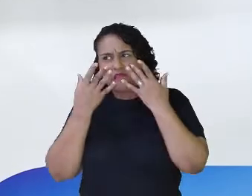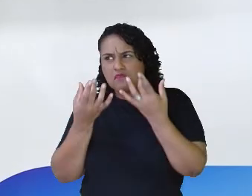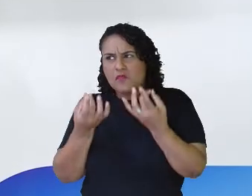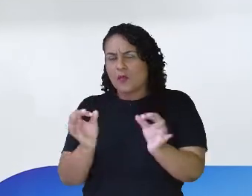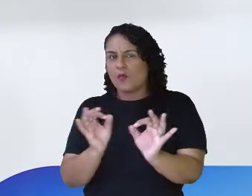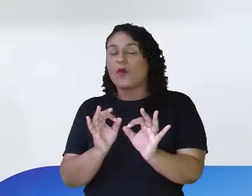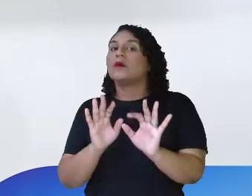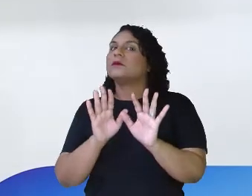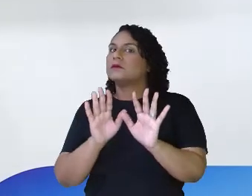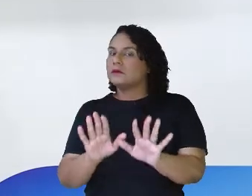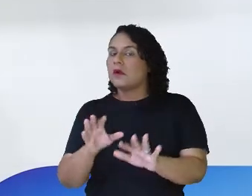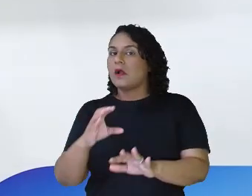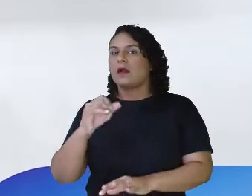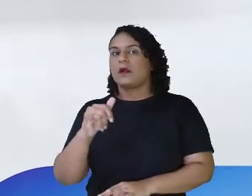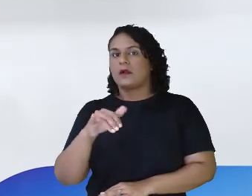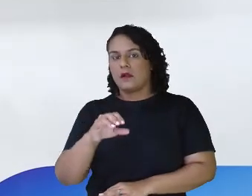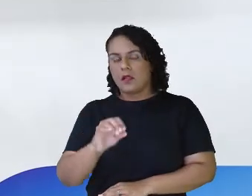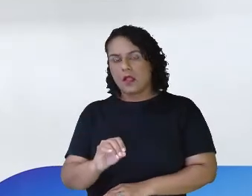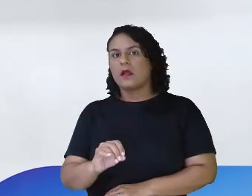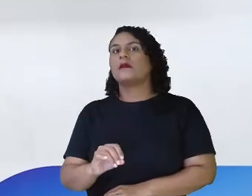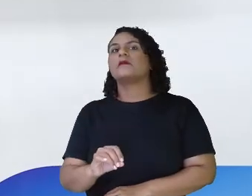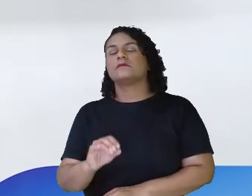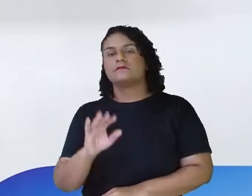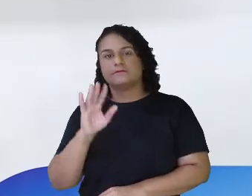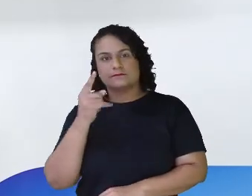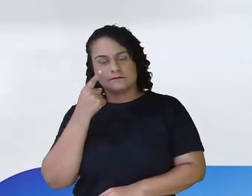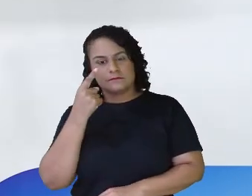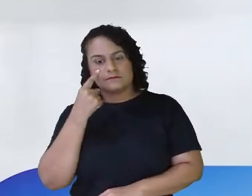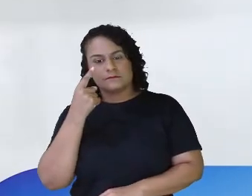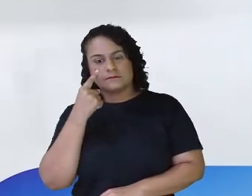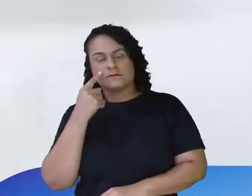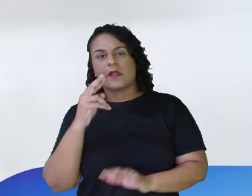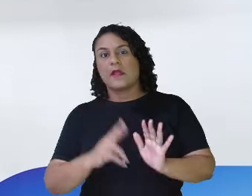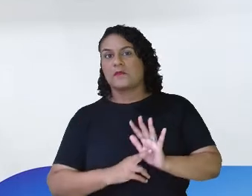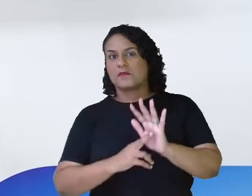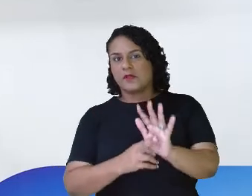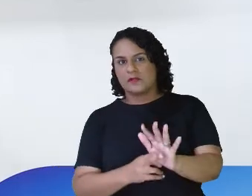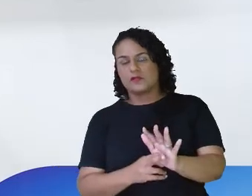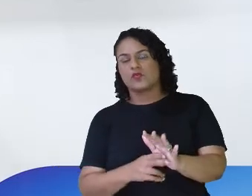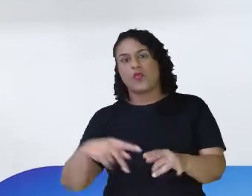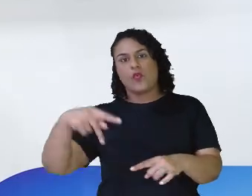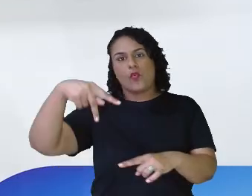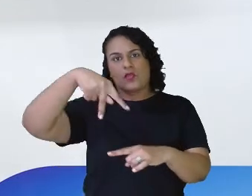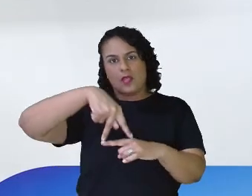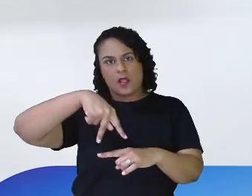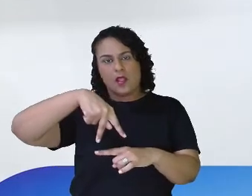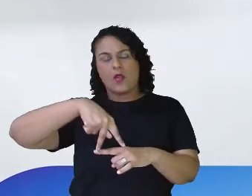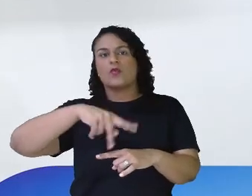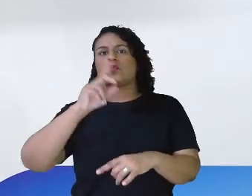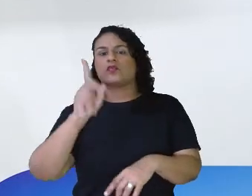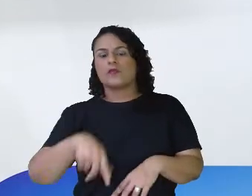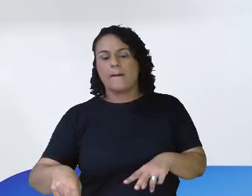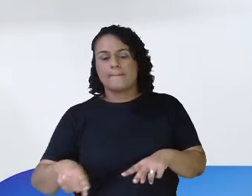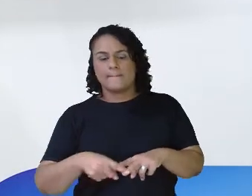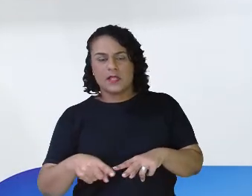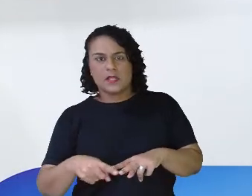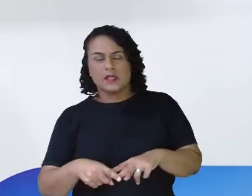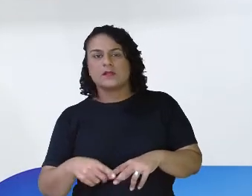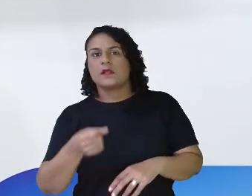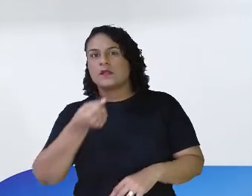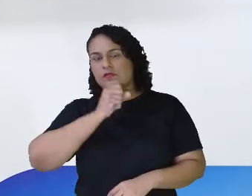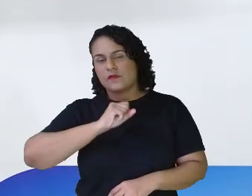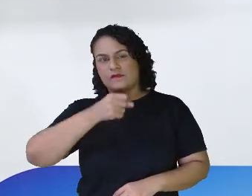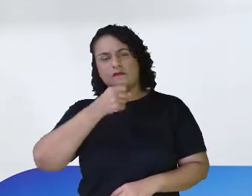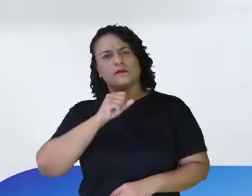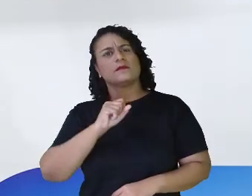exemplificou divinamente a fatia de pizza, o sorvete. Eu consigo encontrar formas geométricas